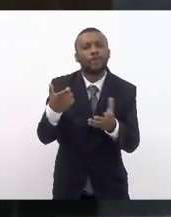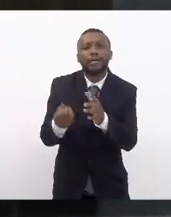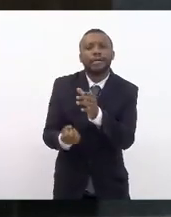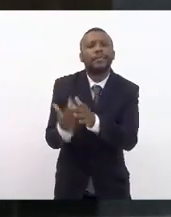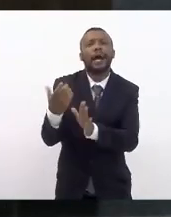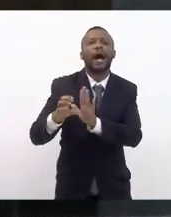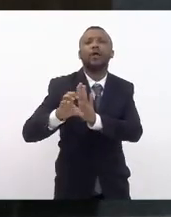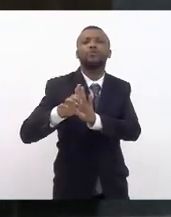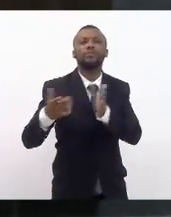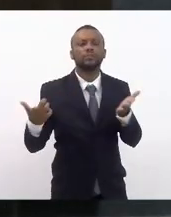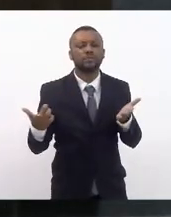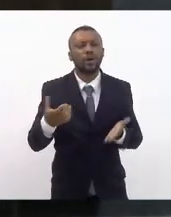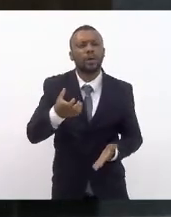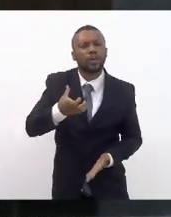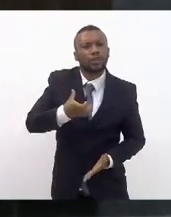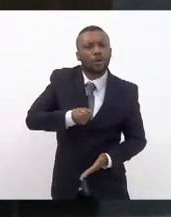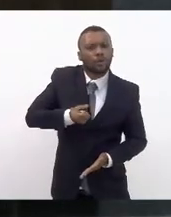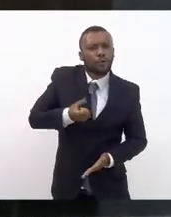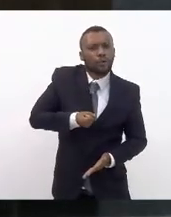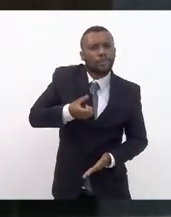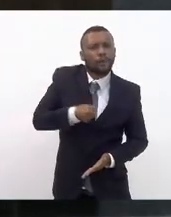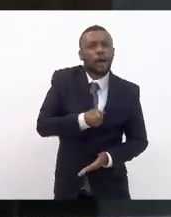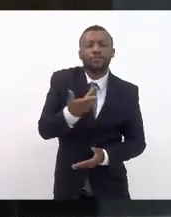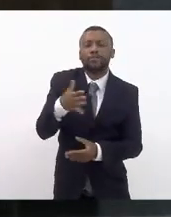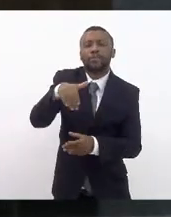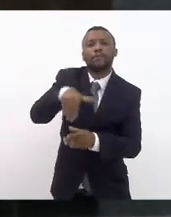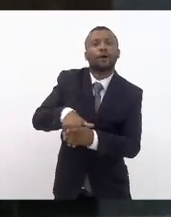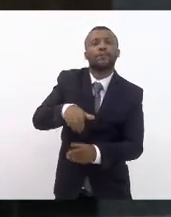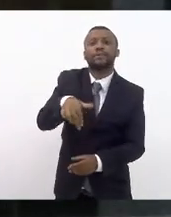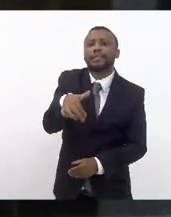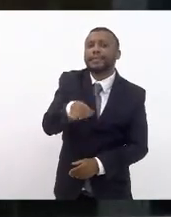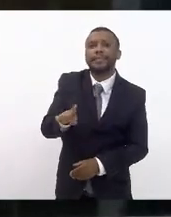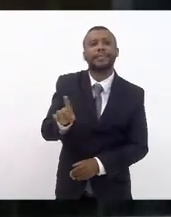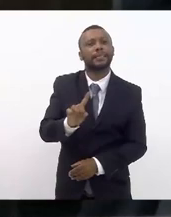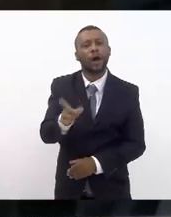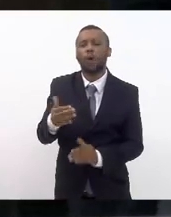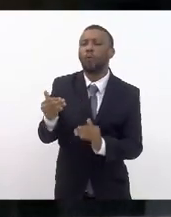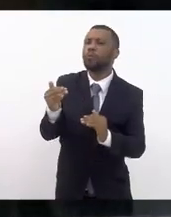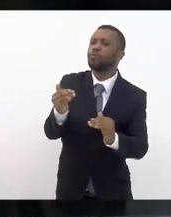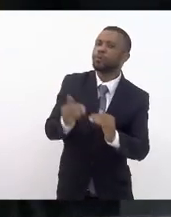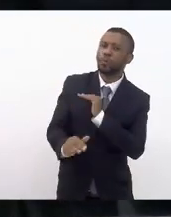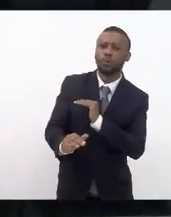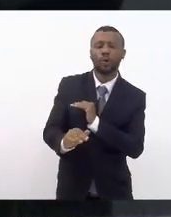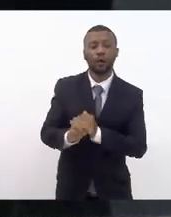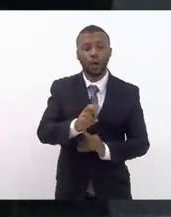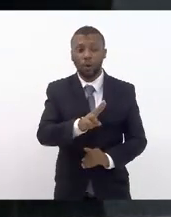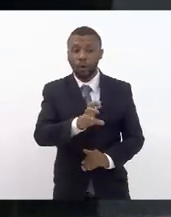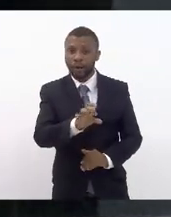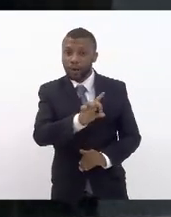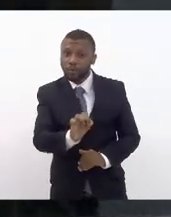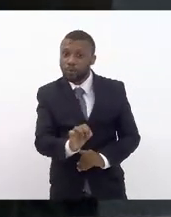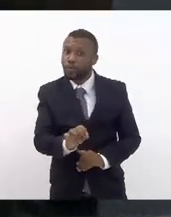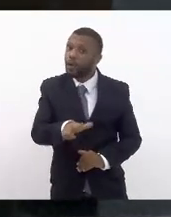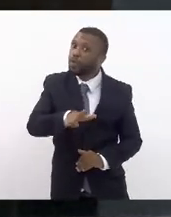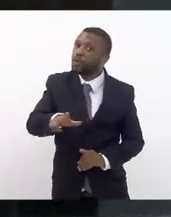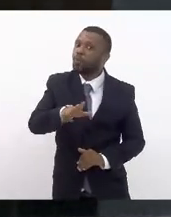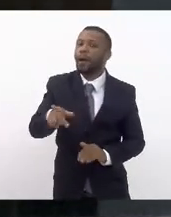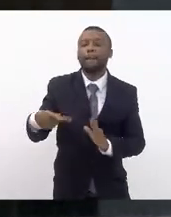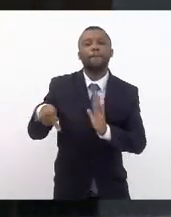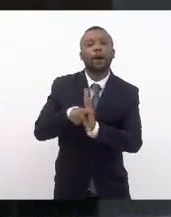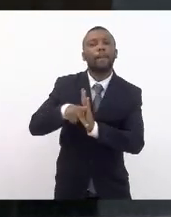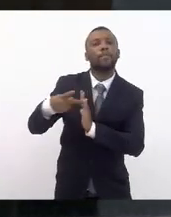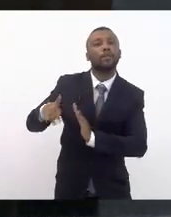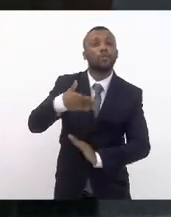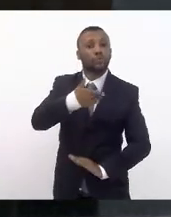Covardes! Eu voto não! E não! O ESO não é do governo.